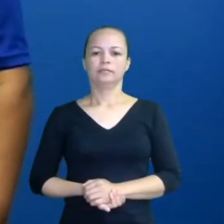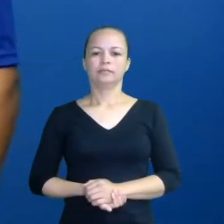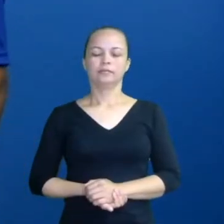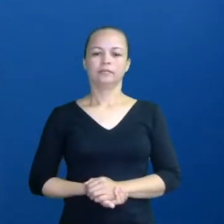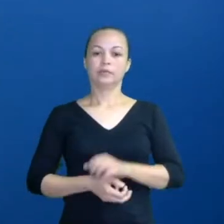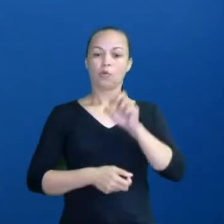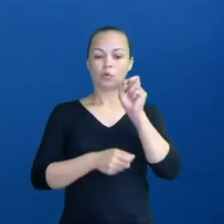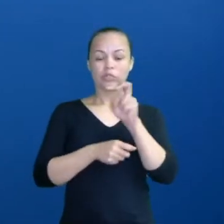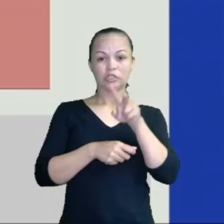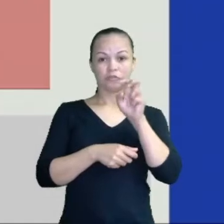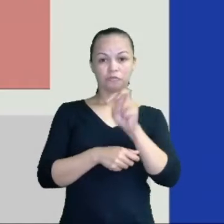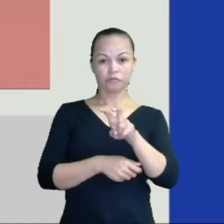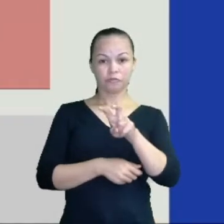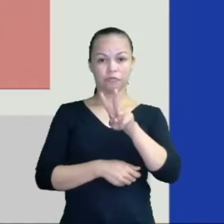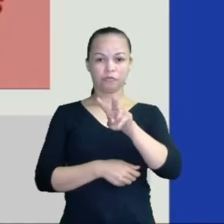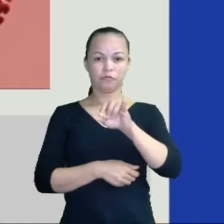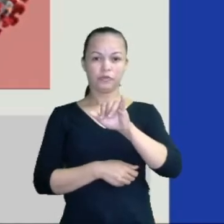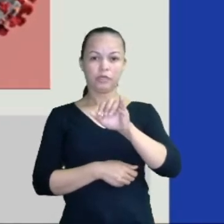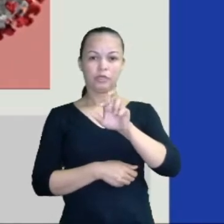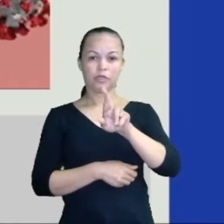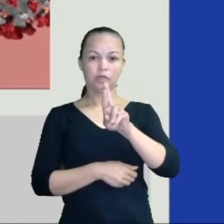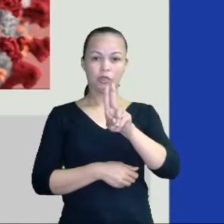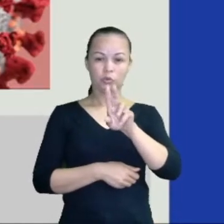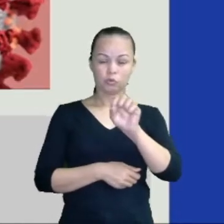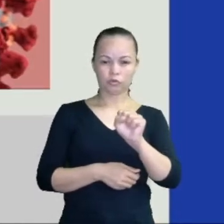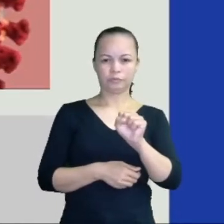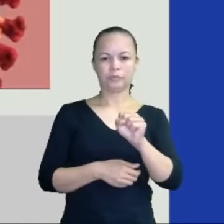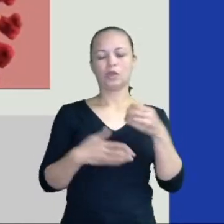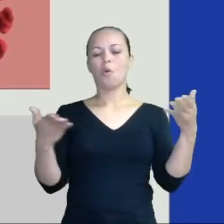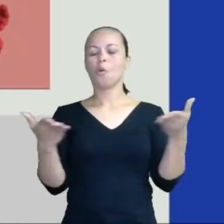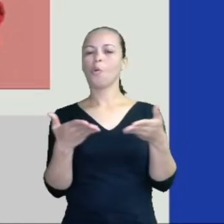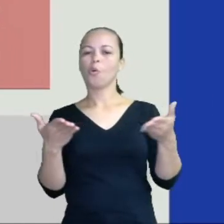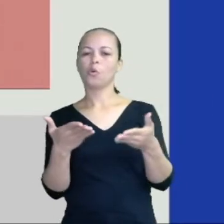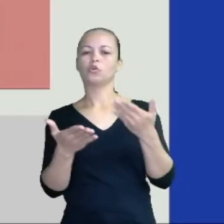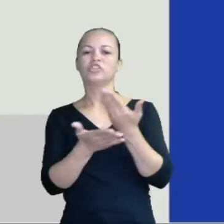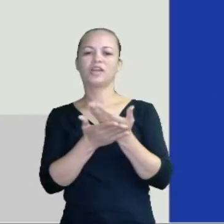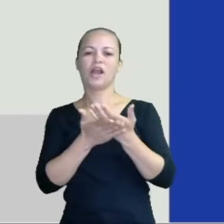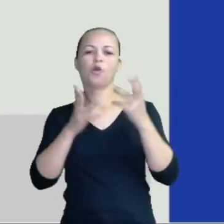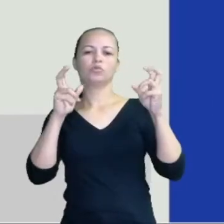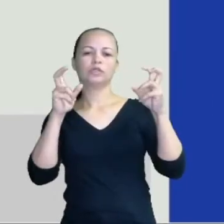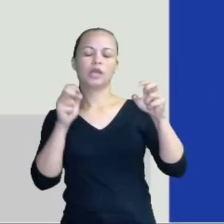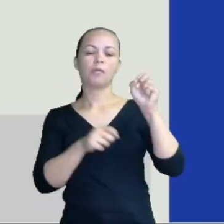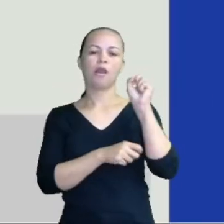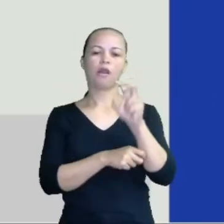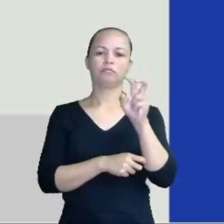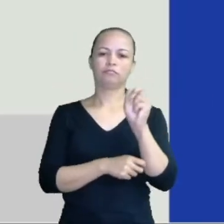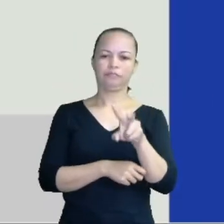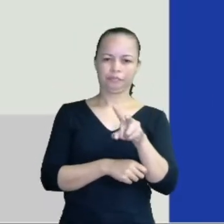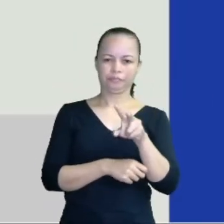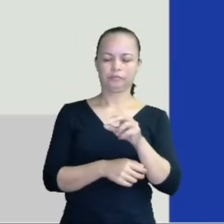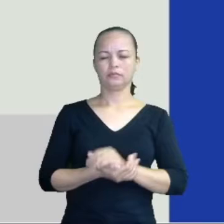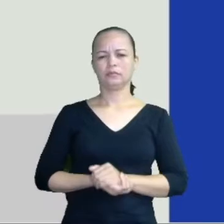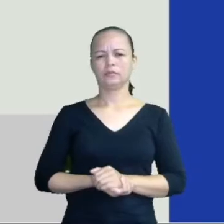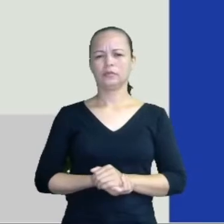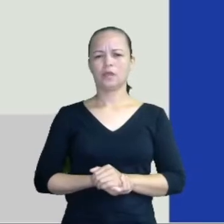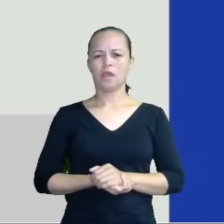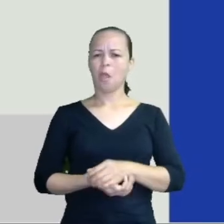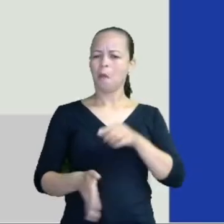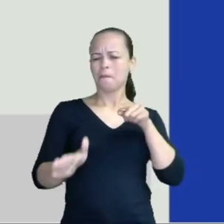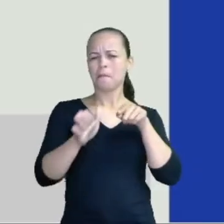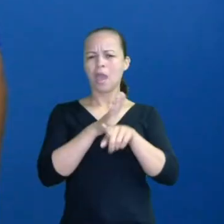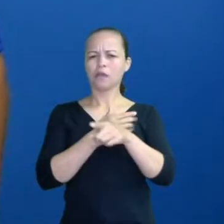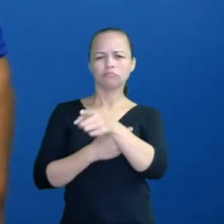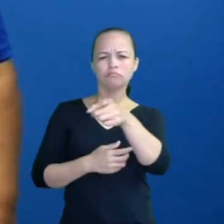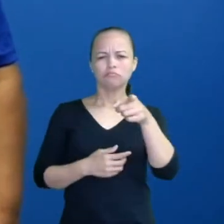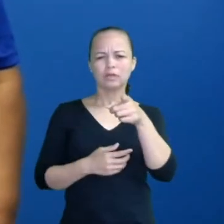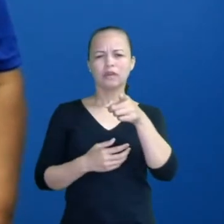Os vírus. Hoje a nossa aula vai ser sobre os vírus. Mas eu pergunto para